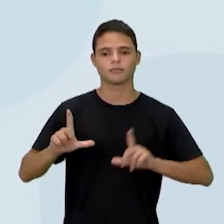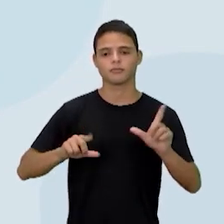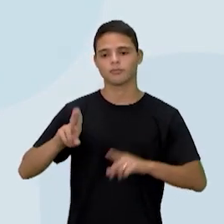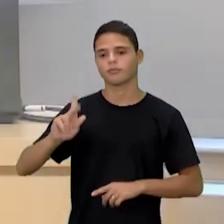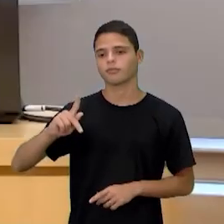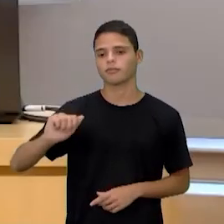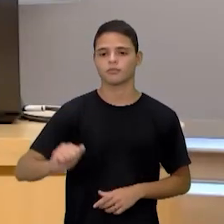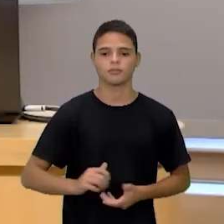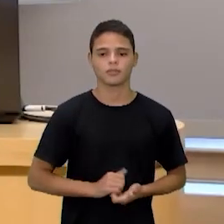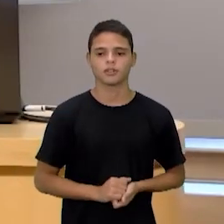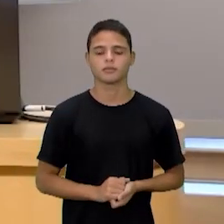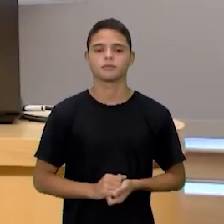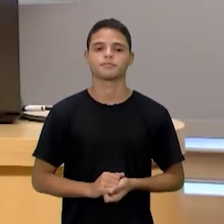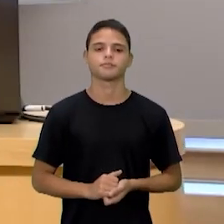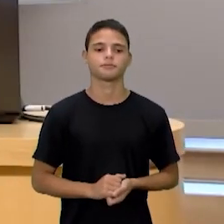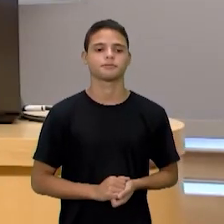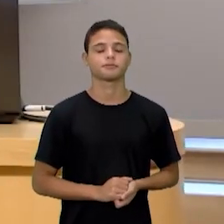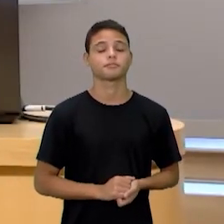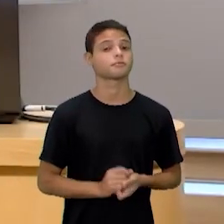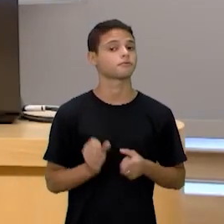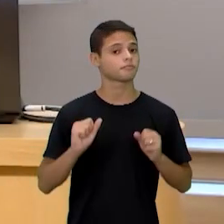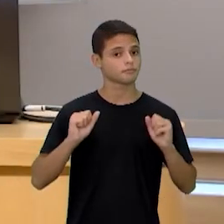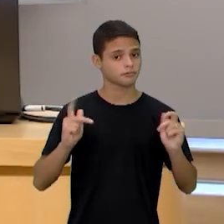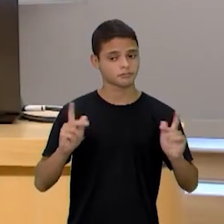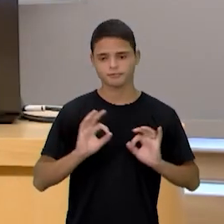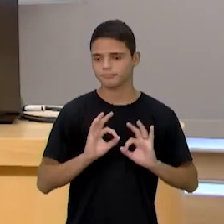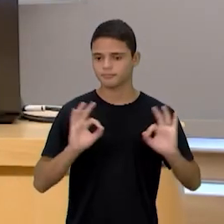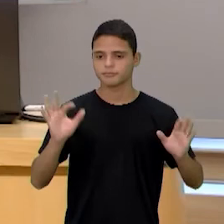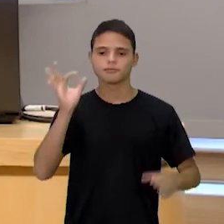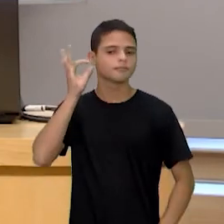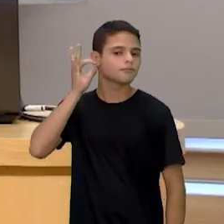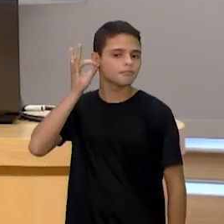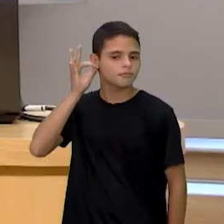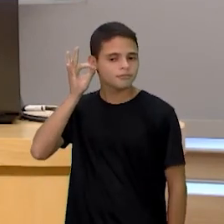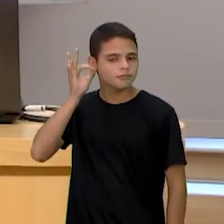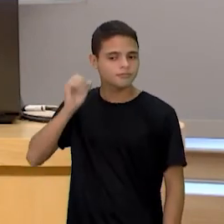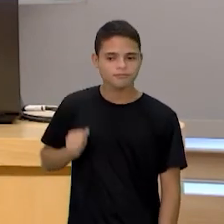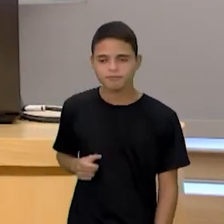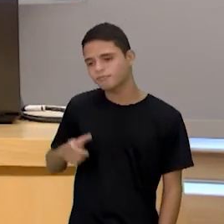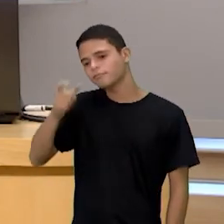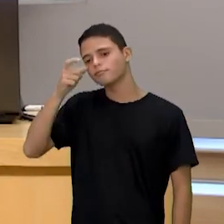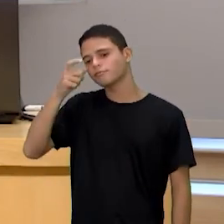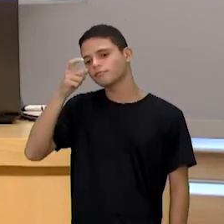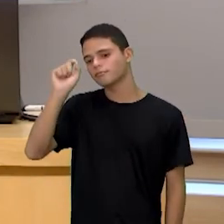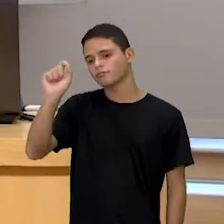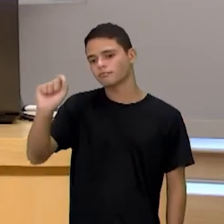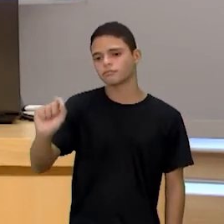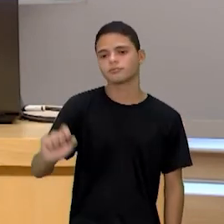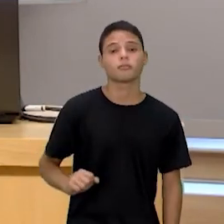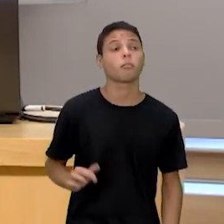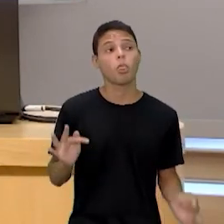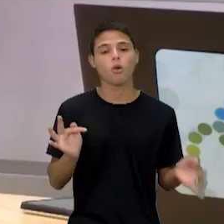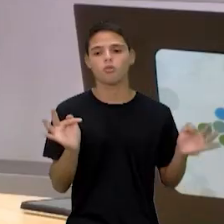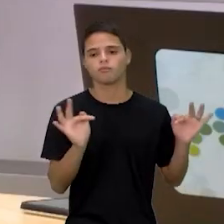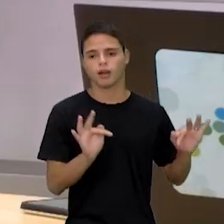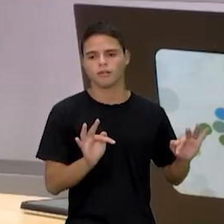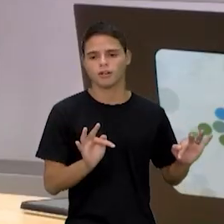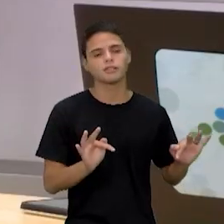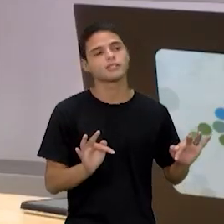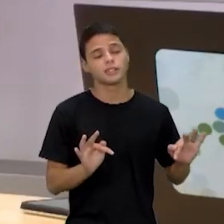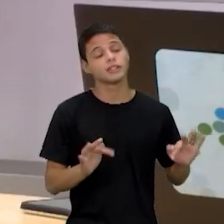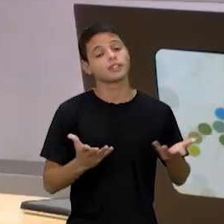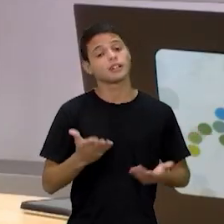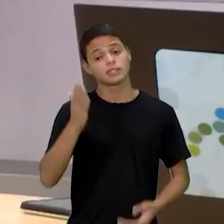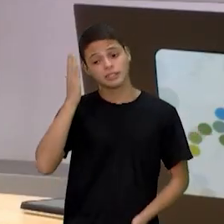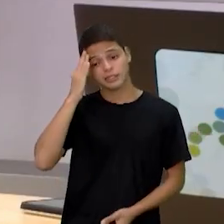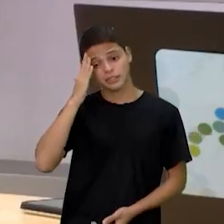USP. Muito E aí, bem. Mal? Muito bem. O que eu achei interessante é o seguinte, que no final, né? Porque assim, toda essa questão